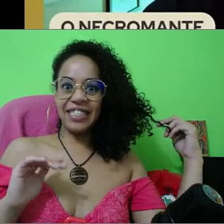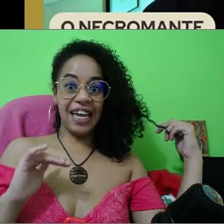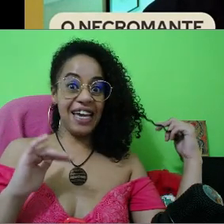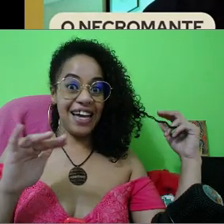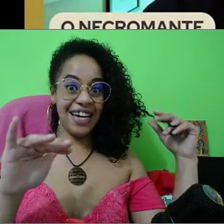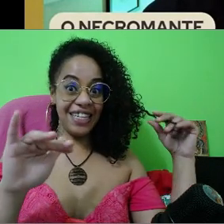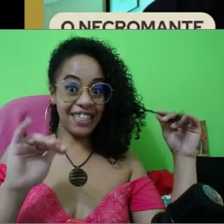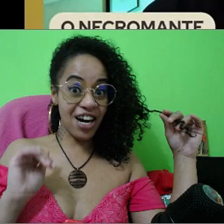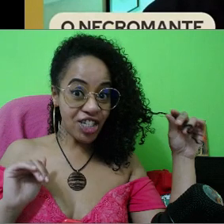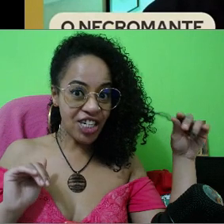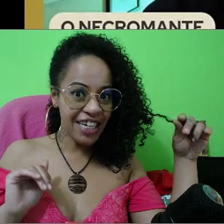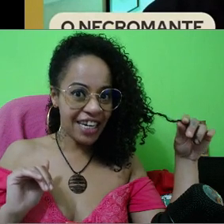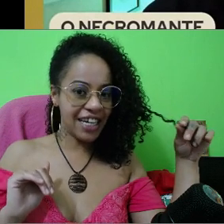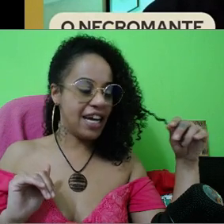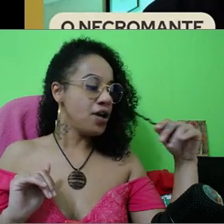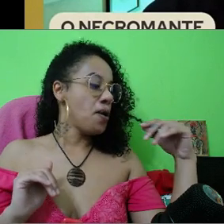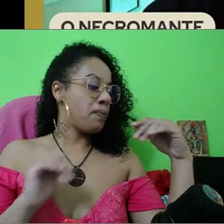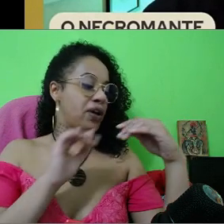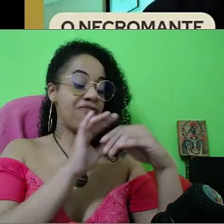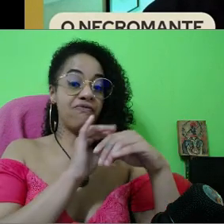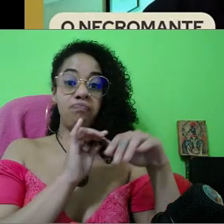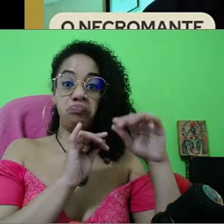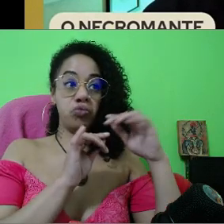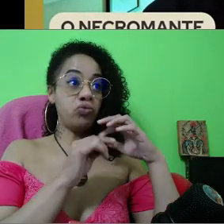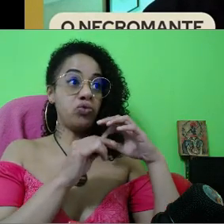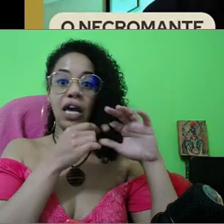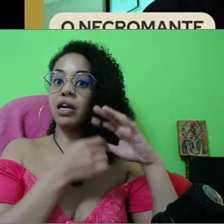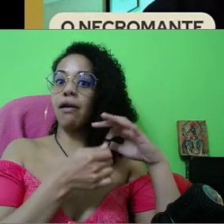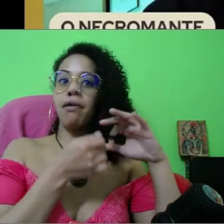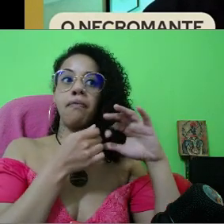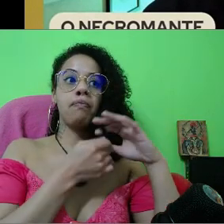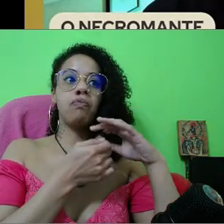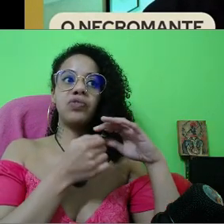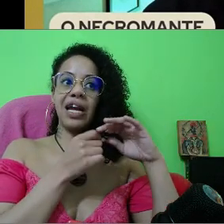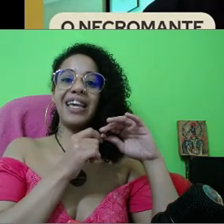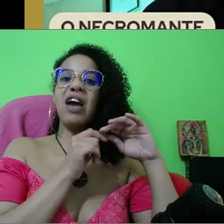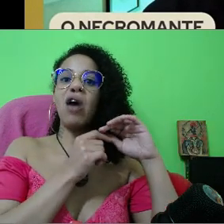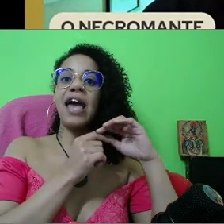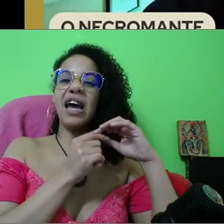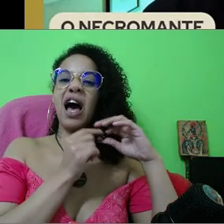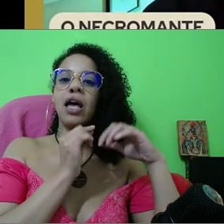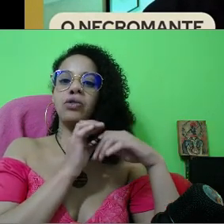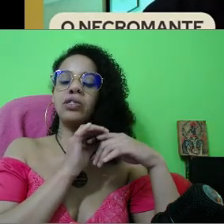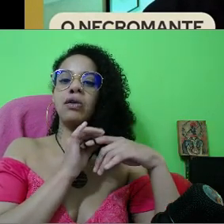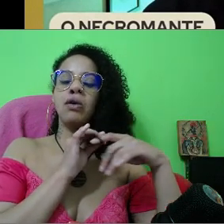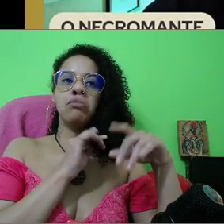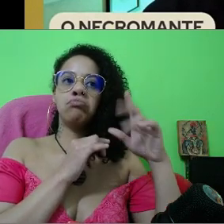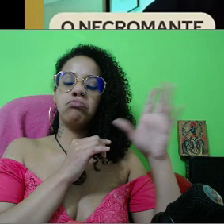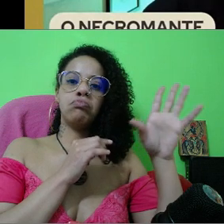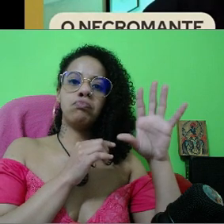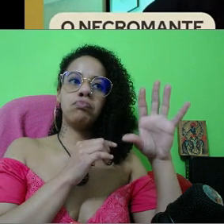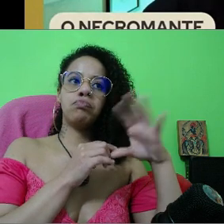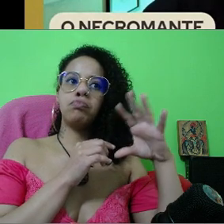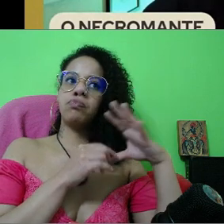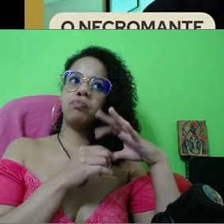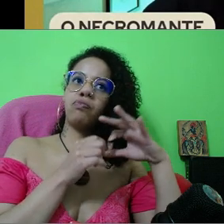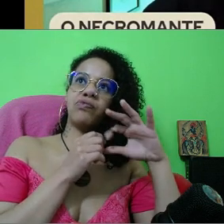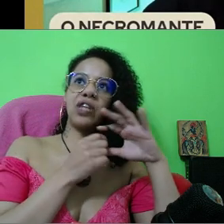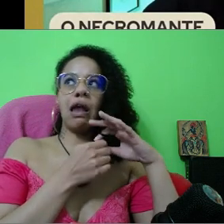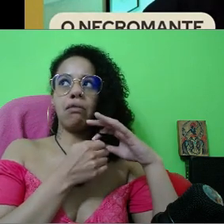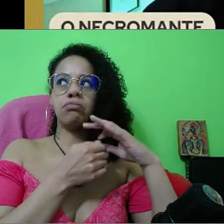eu não sei aí as cartilha né porque não sei cara será que é errado você